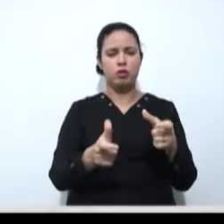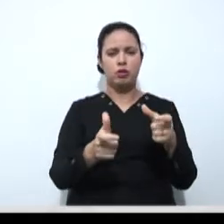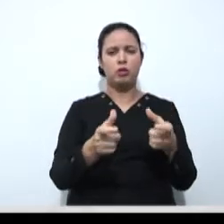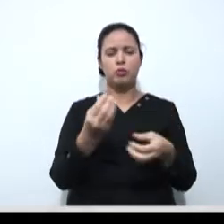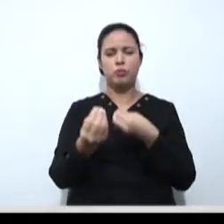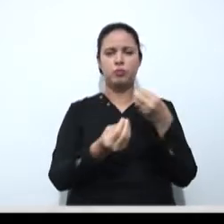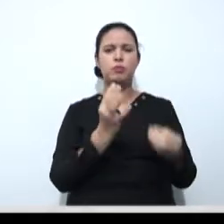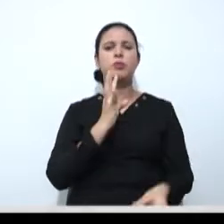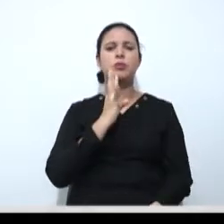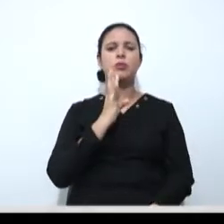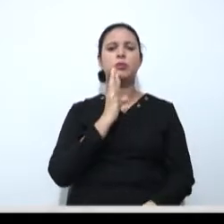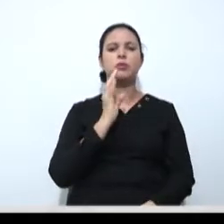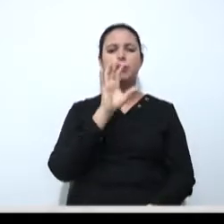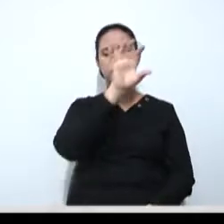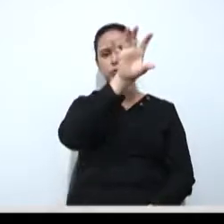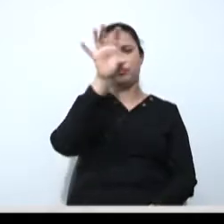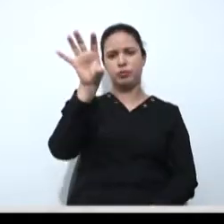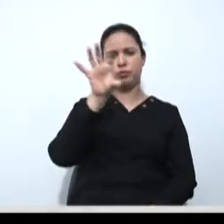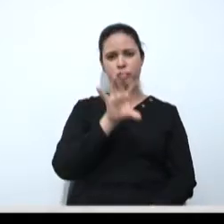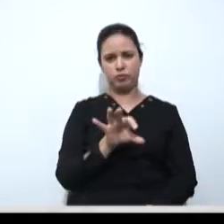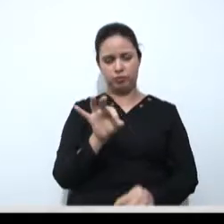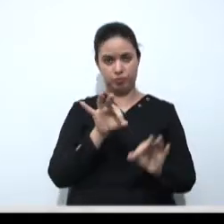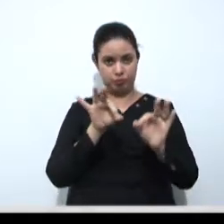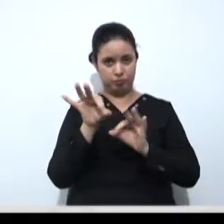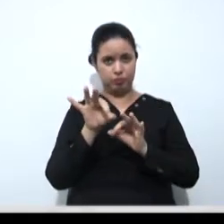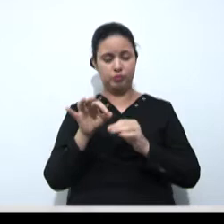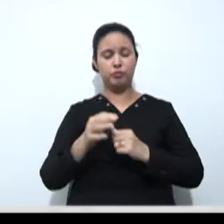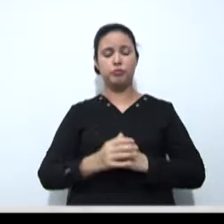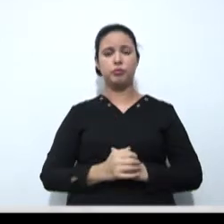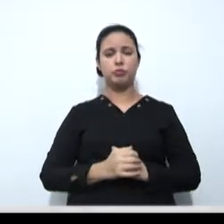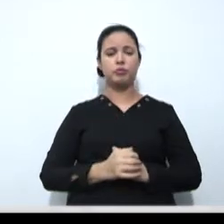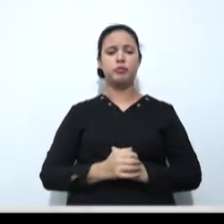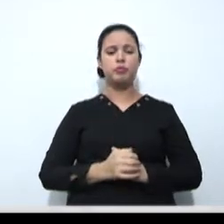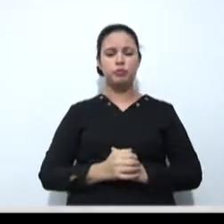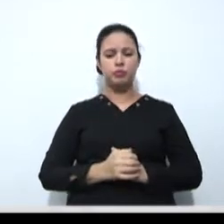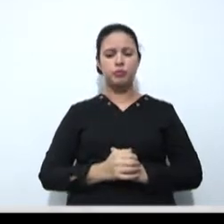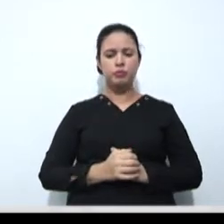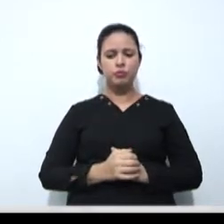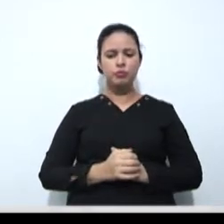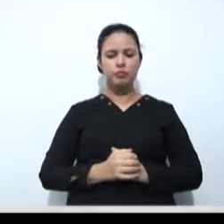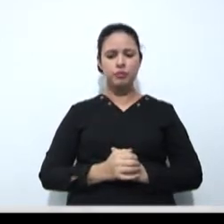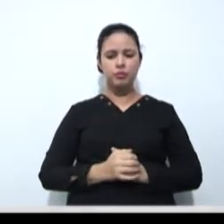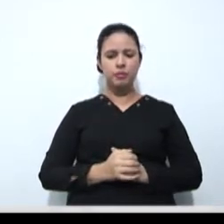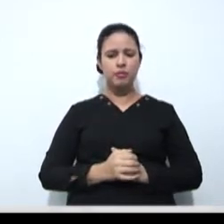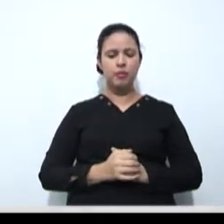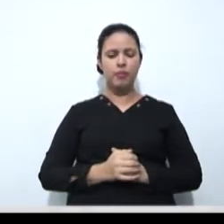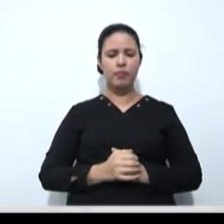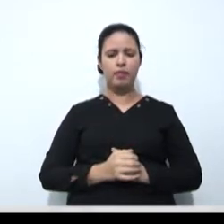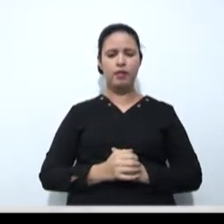reconhecer uma região com esse arranjo. A gente também, pessoal,